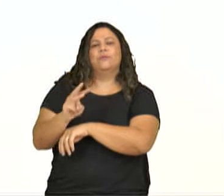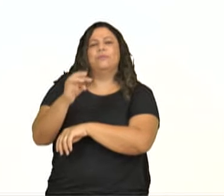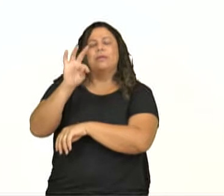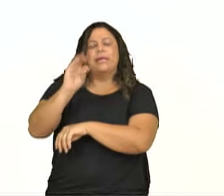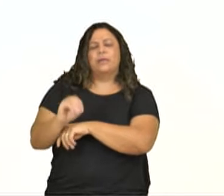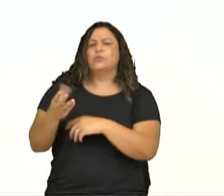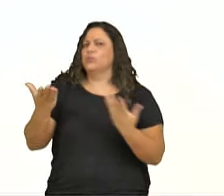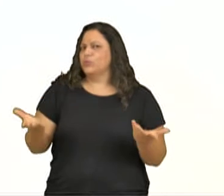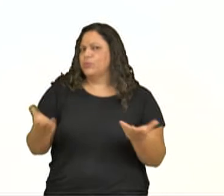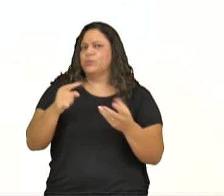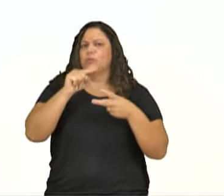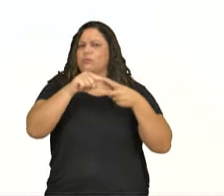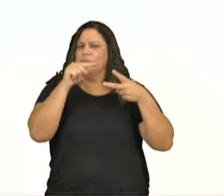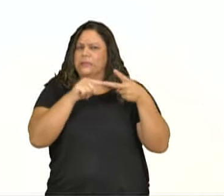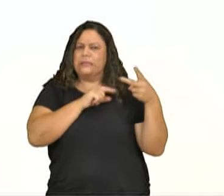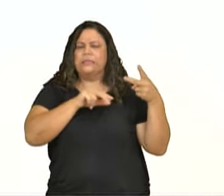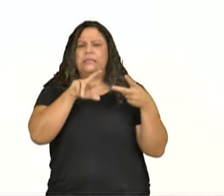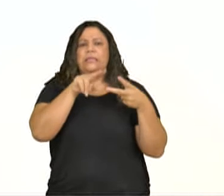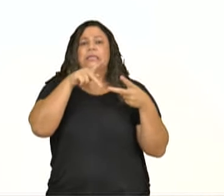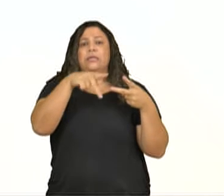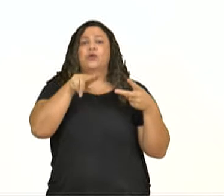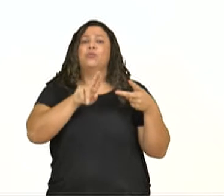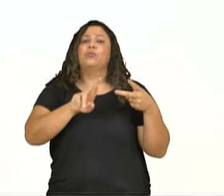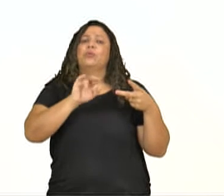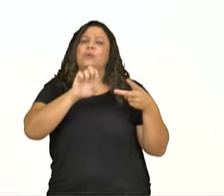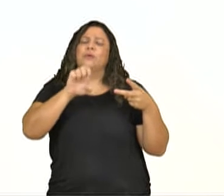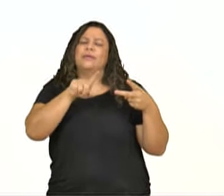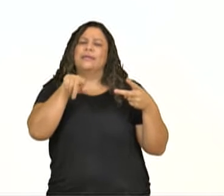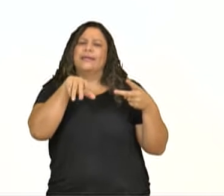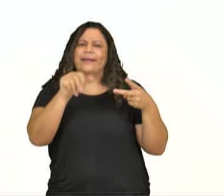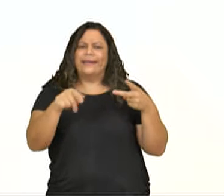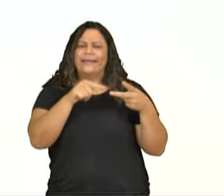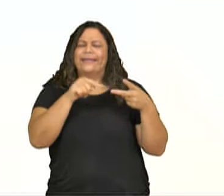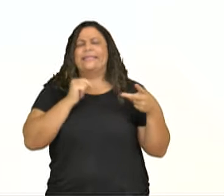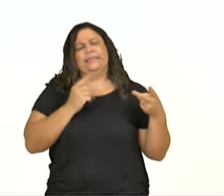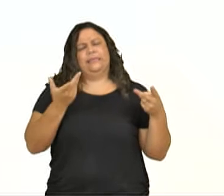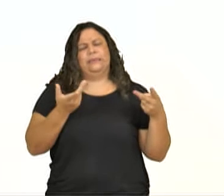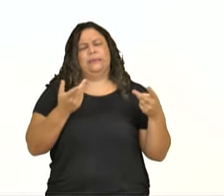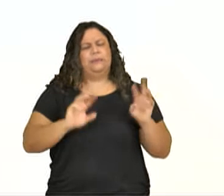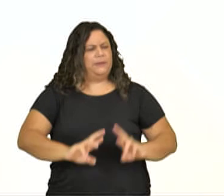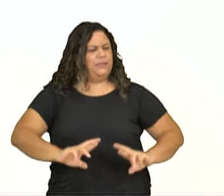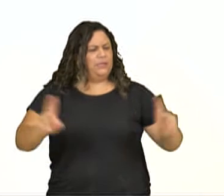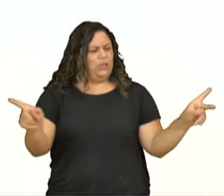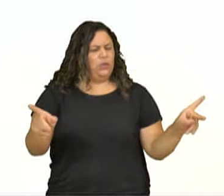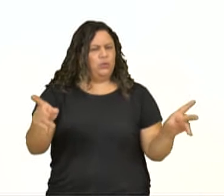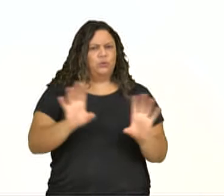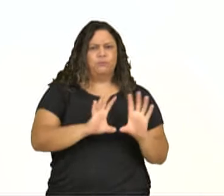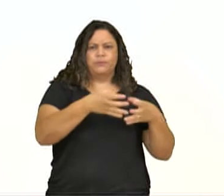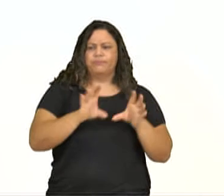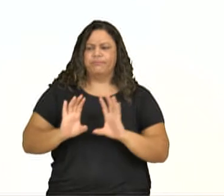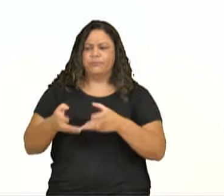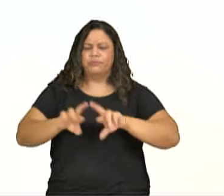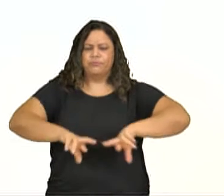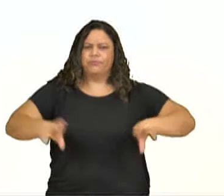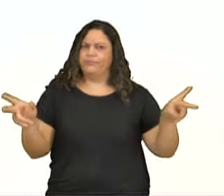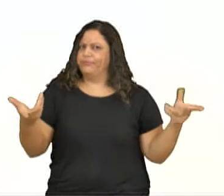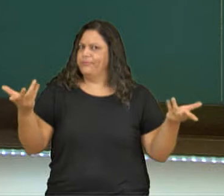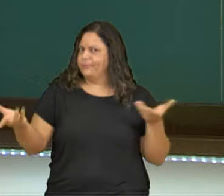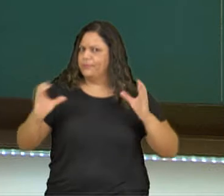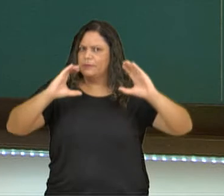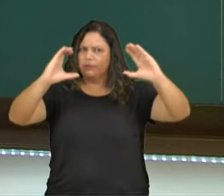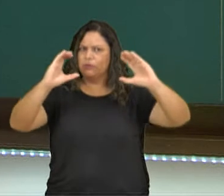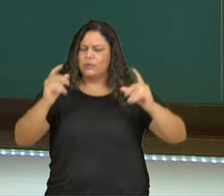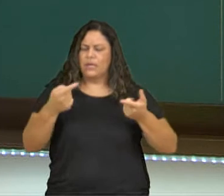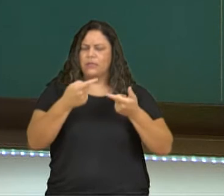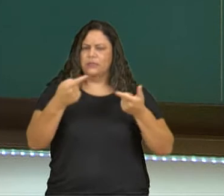de reagente? Será que tem diferença? Será que o processo de montar as equações é a mesma? Como é que